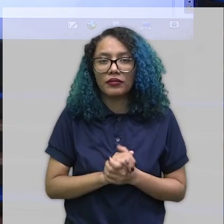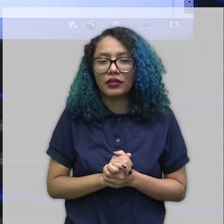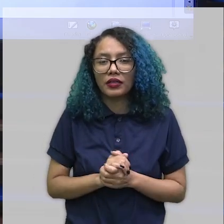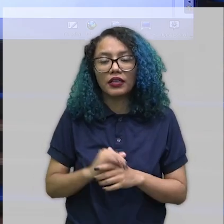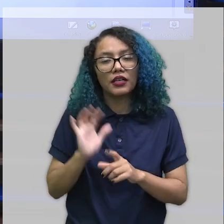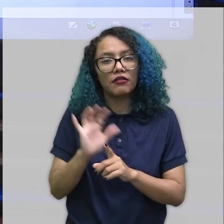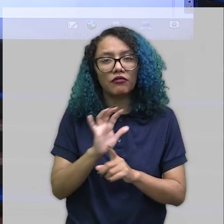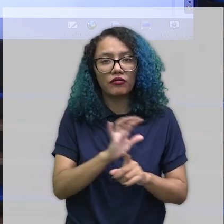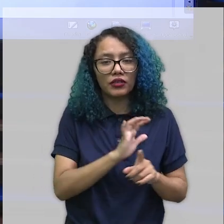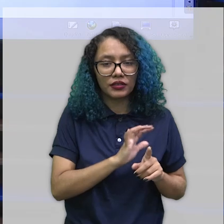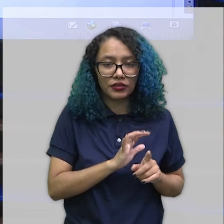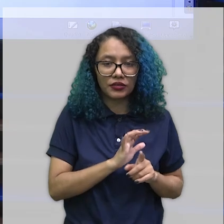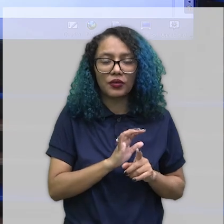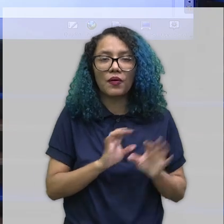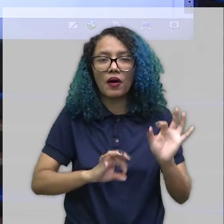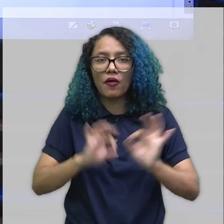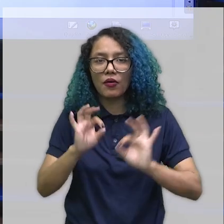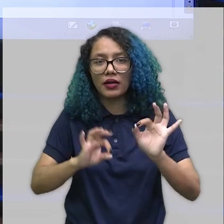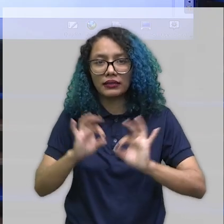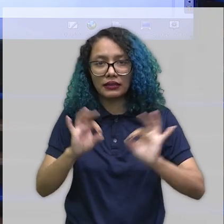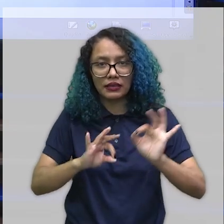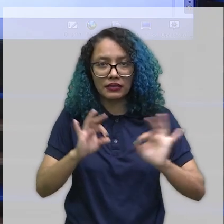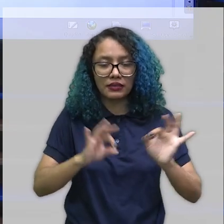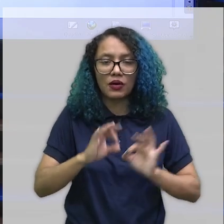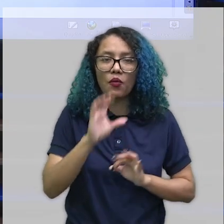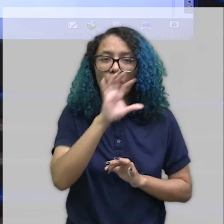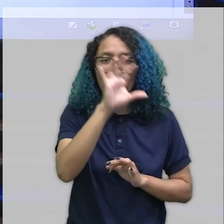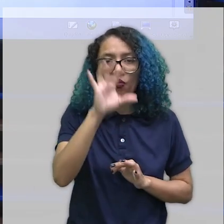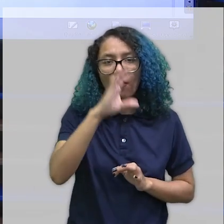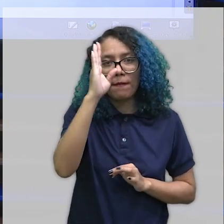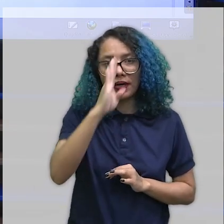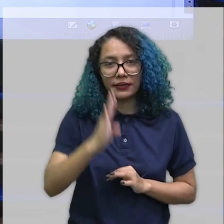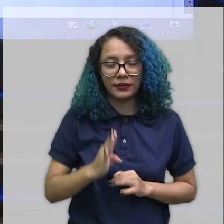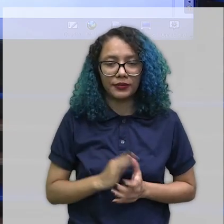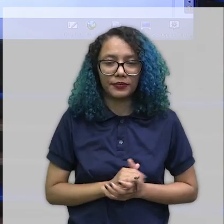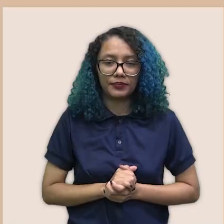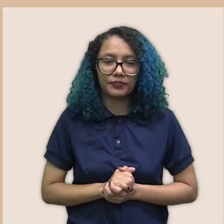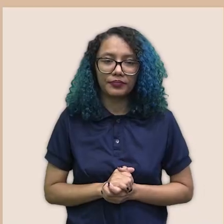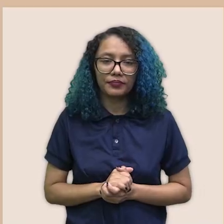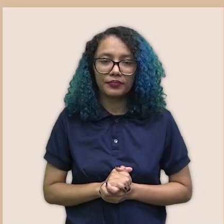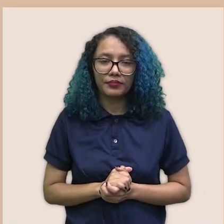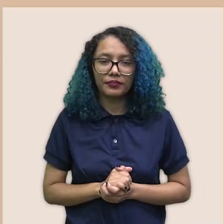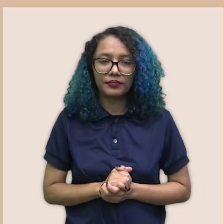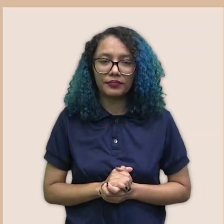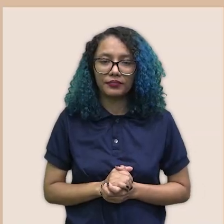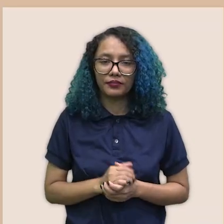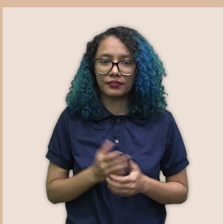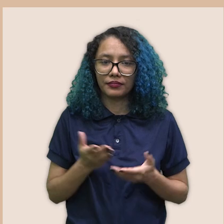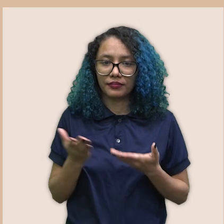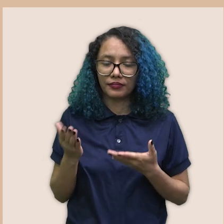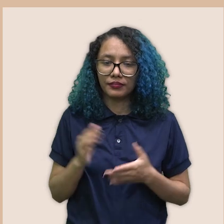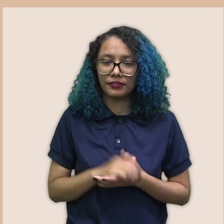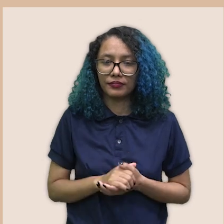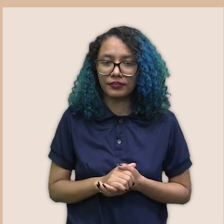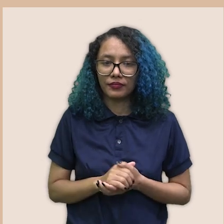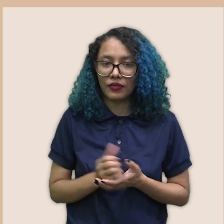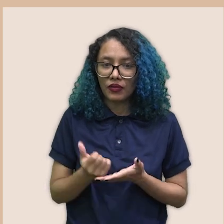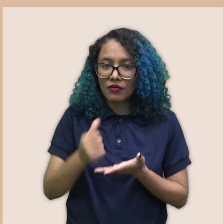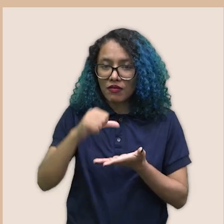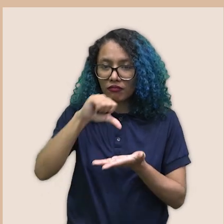a formação, a configuração territorial que nós temos hoje. Acompanhe comigo. Mapa de Tordesilhas